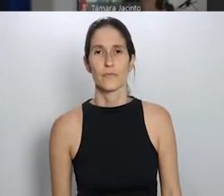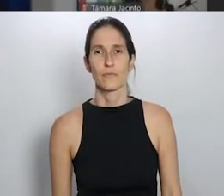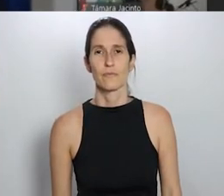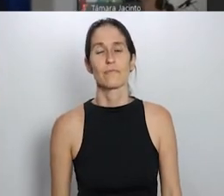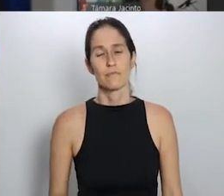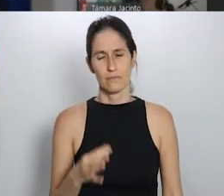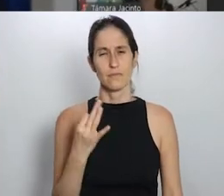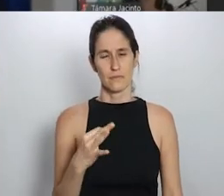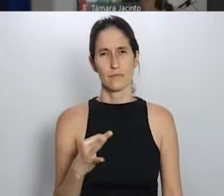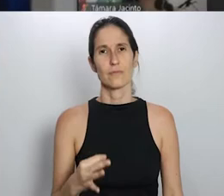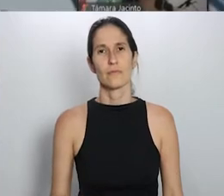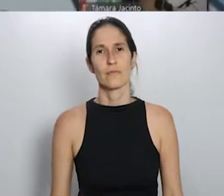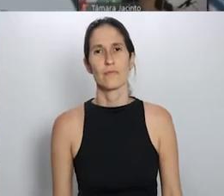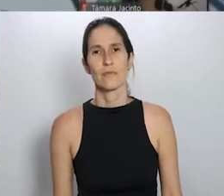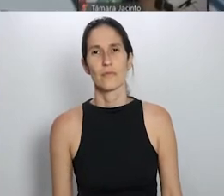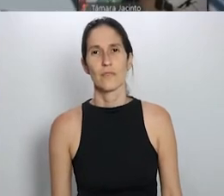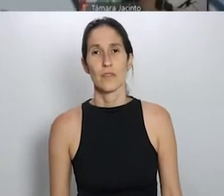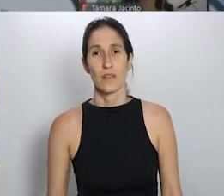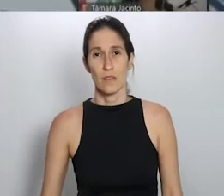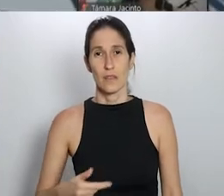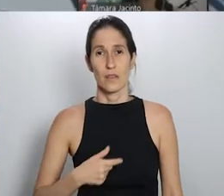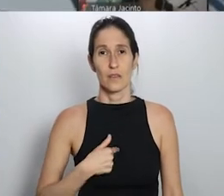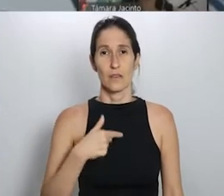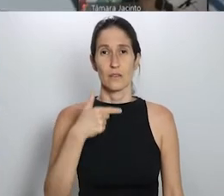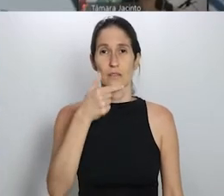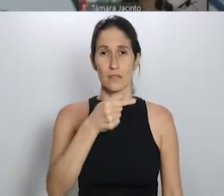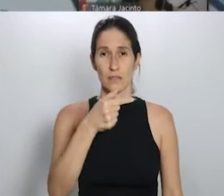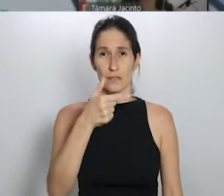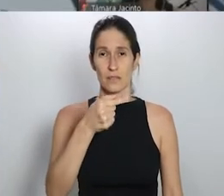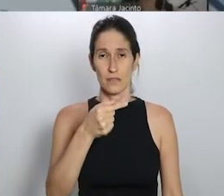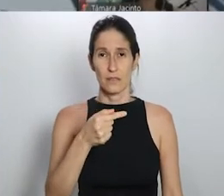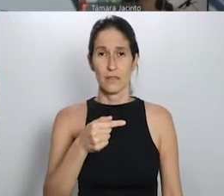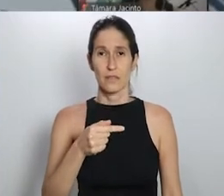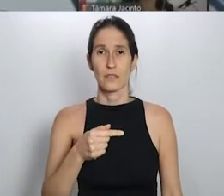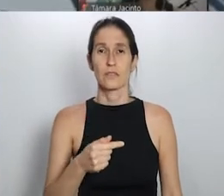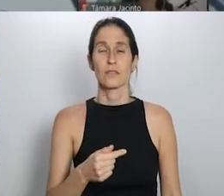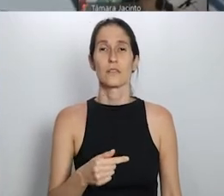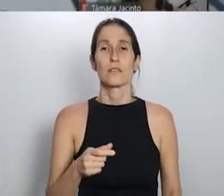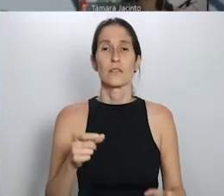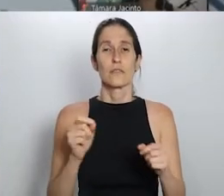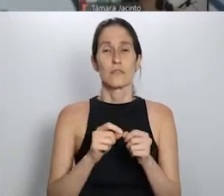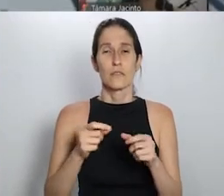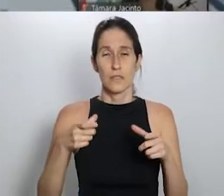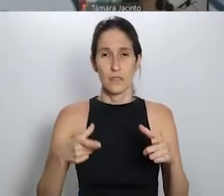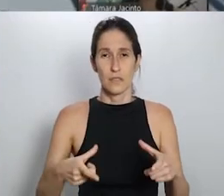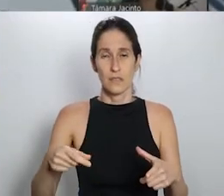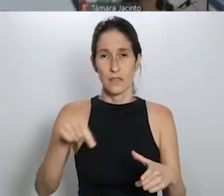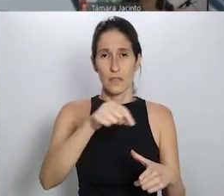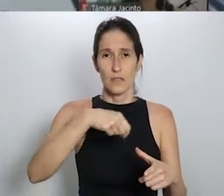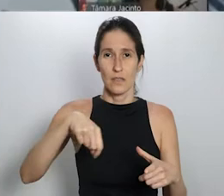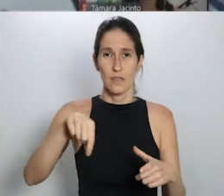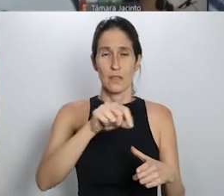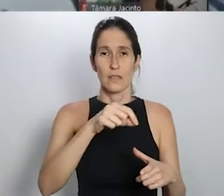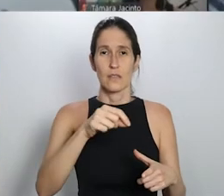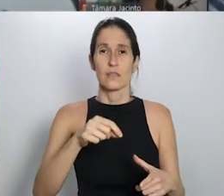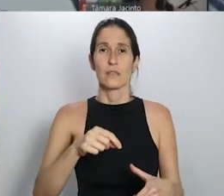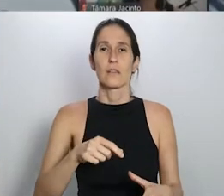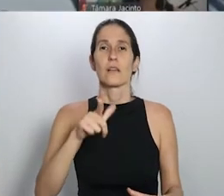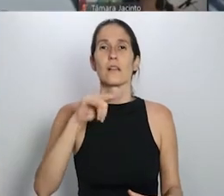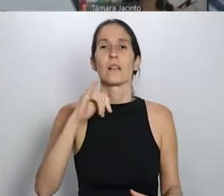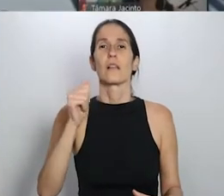Com certeza. Eu, em 77, gravei um LP, Lia de Itamaracá, Rainha da